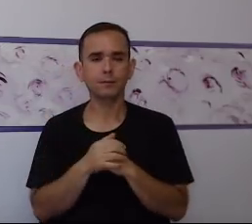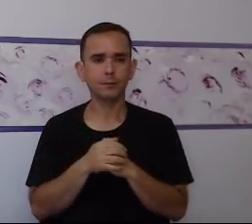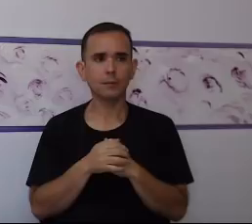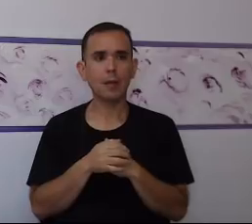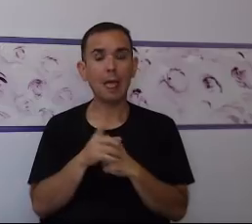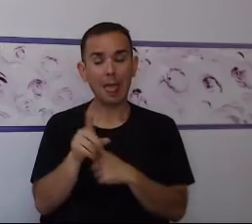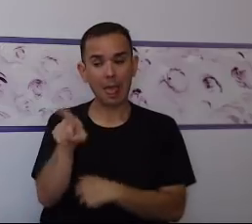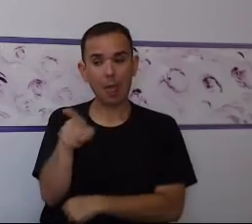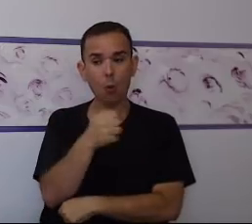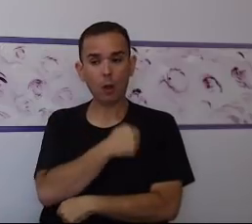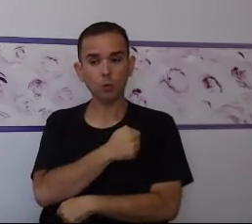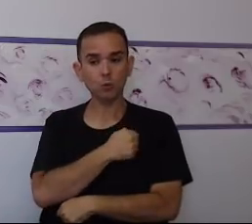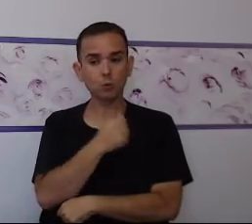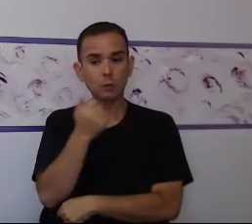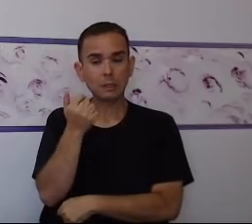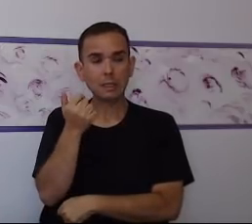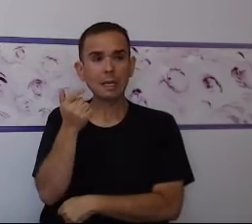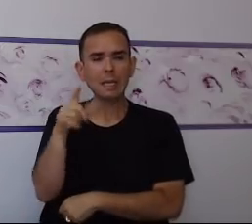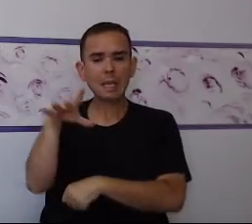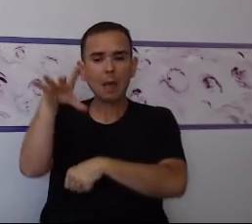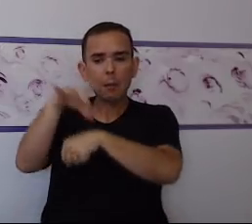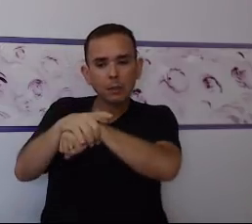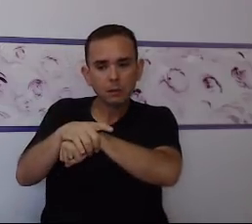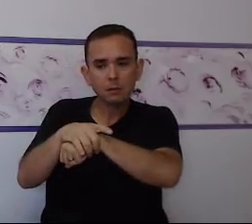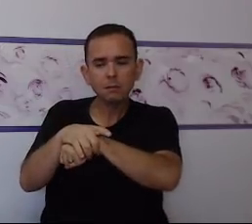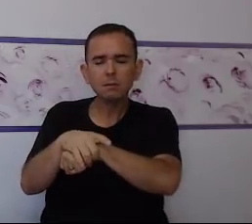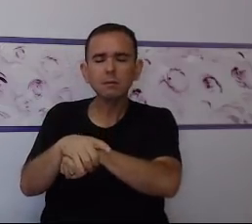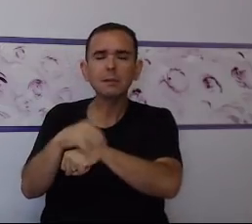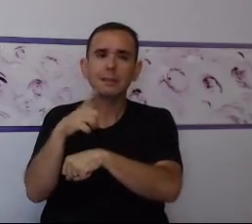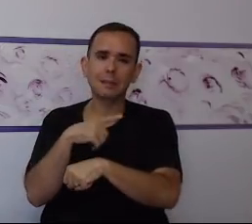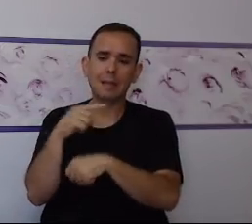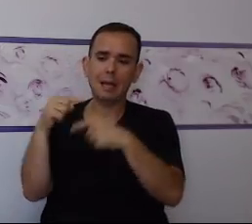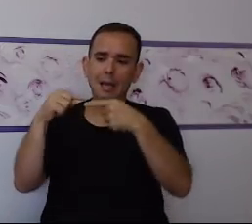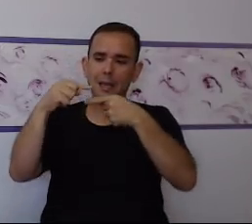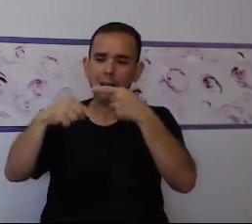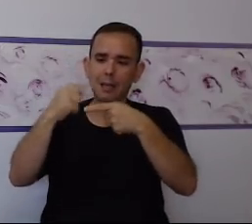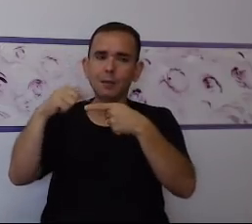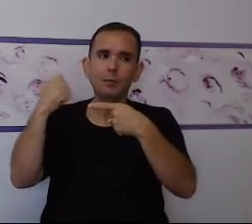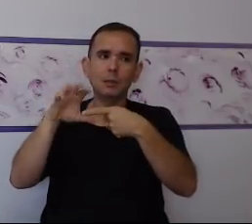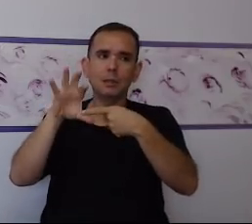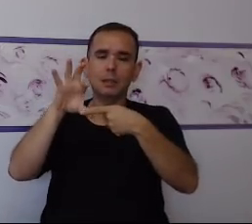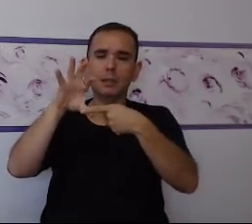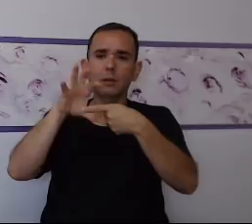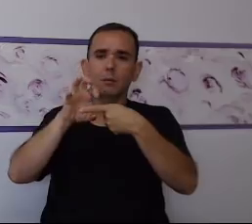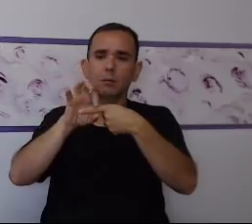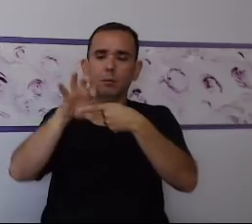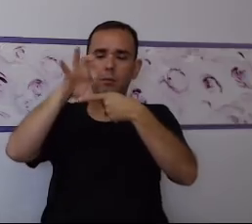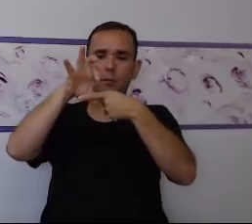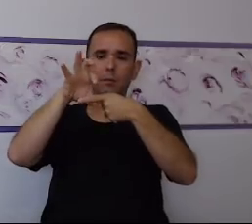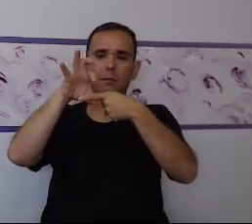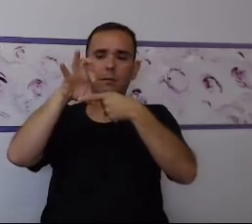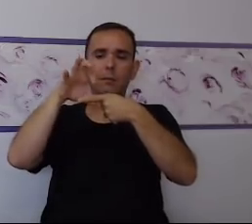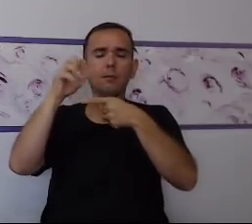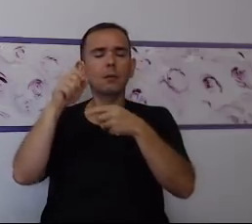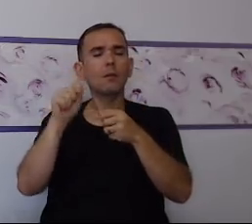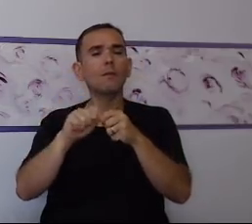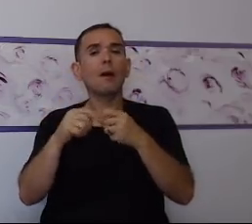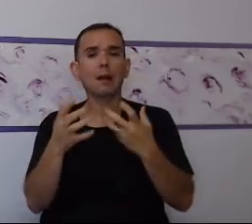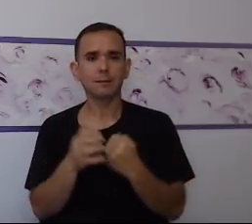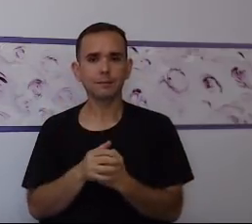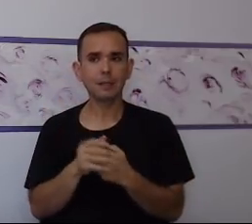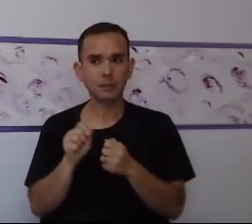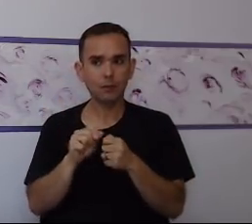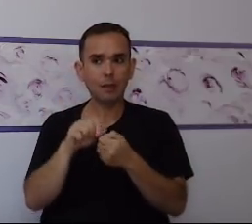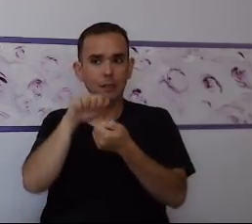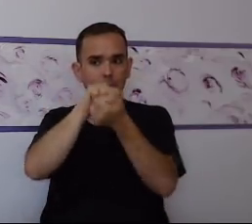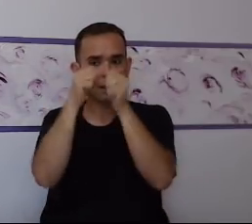é um aluno que não tem preensão, que a apreensão palmar dele está cilíndrica, então eu tenho que fazer um adaptador em esfera. Então, a gente faz de que forma? A gente